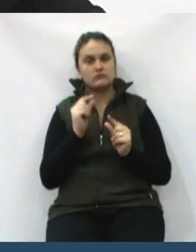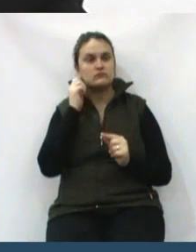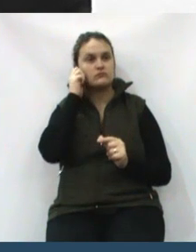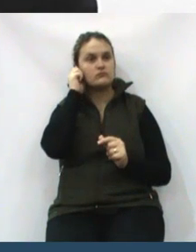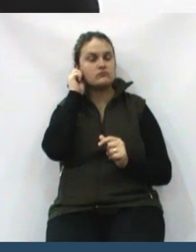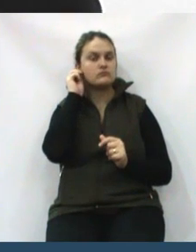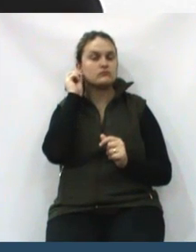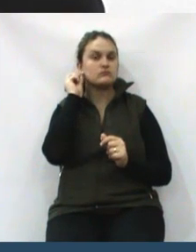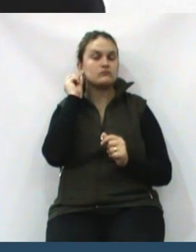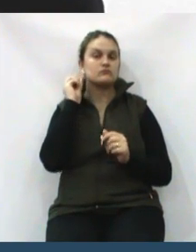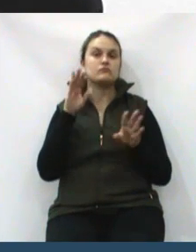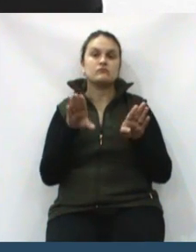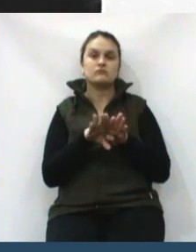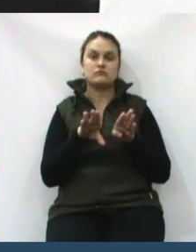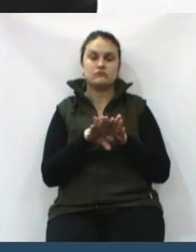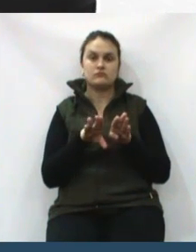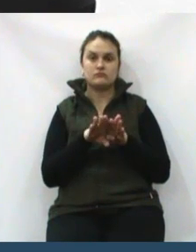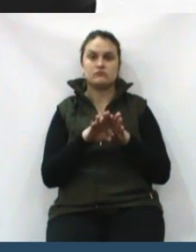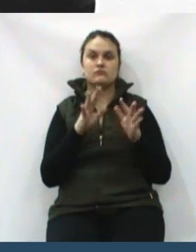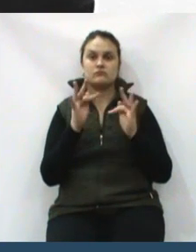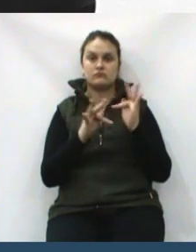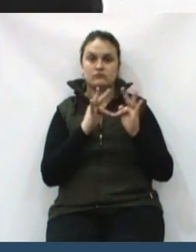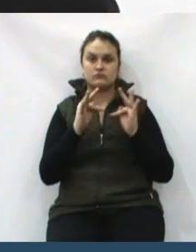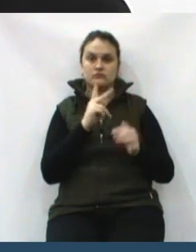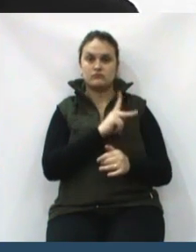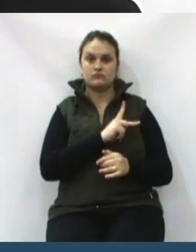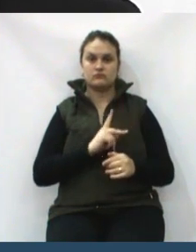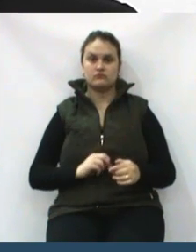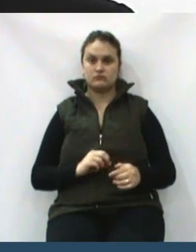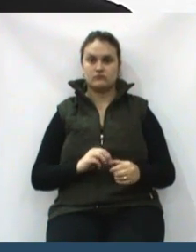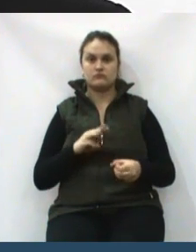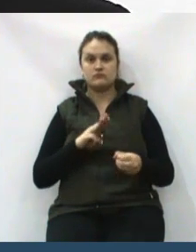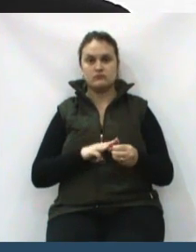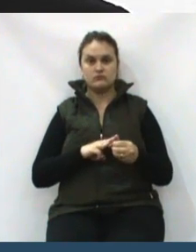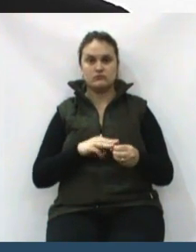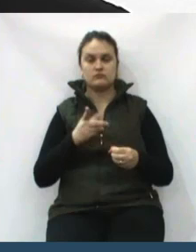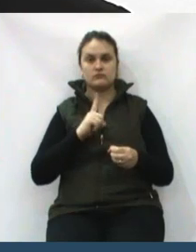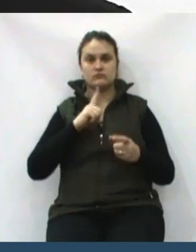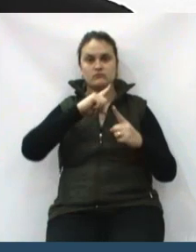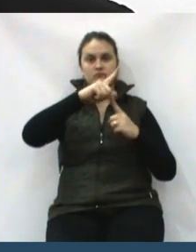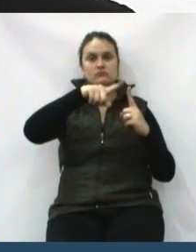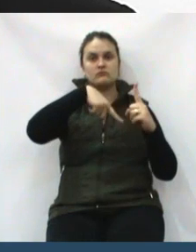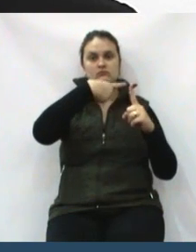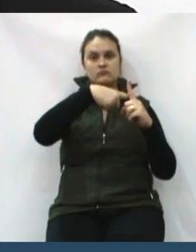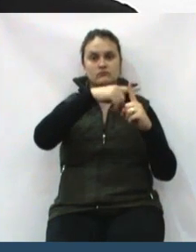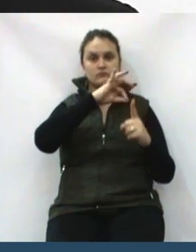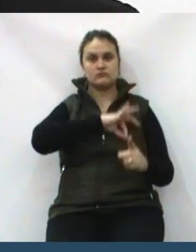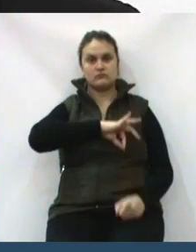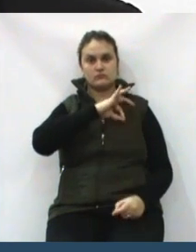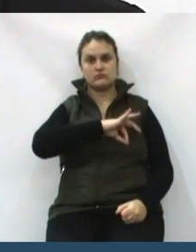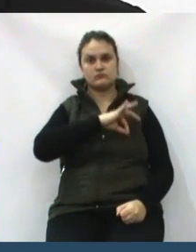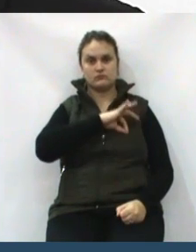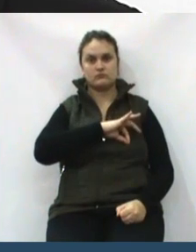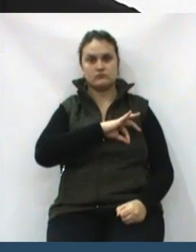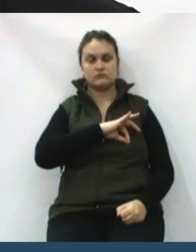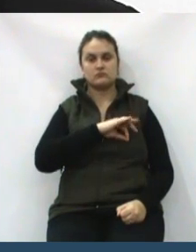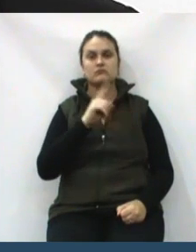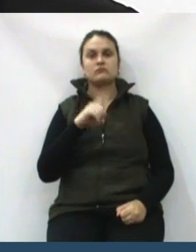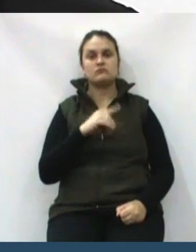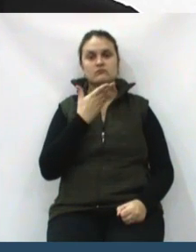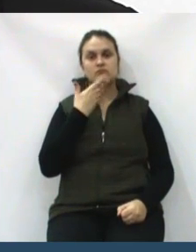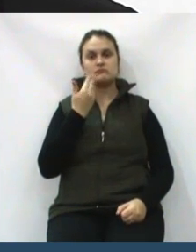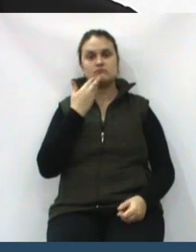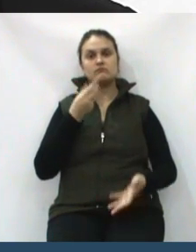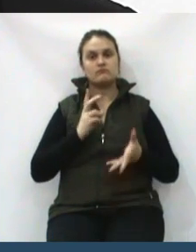grande. E a outra situação, o funcionário público municipal, tendo um acréscimo em seu salário, vai